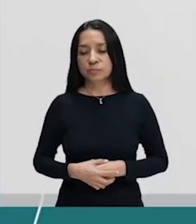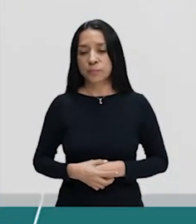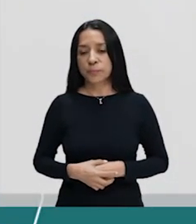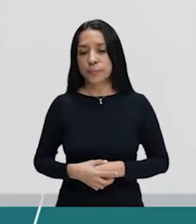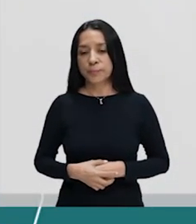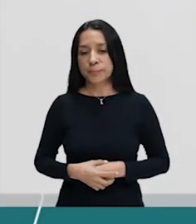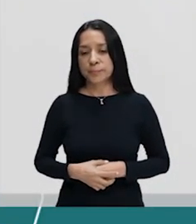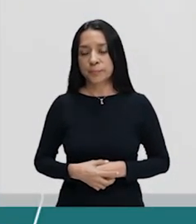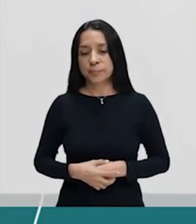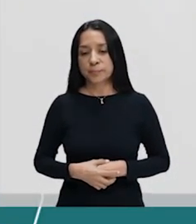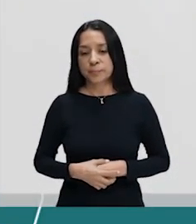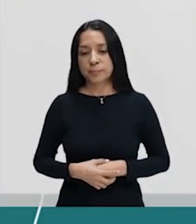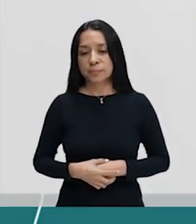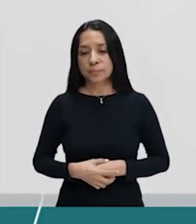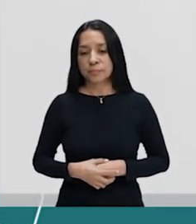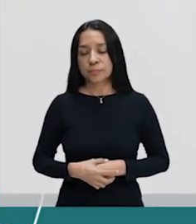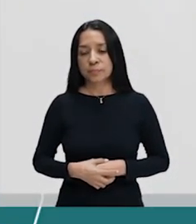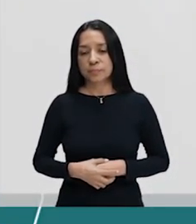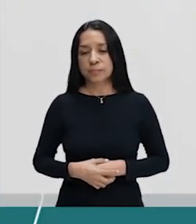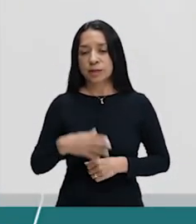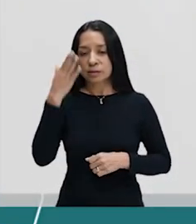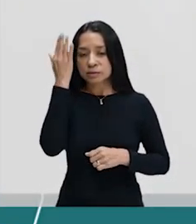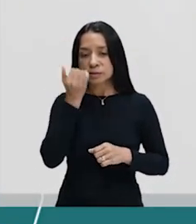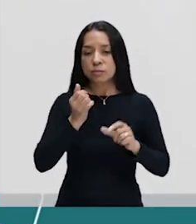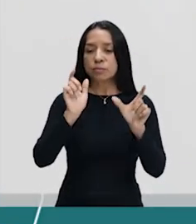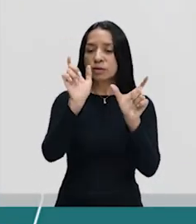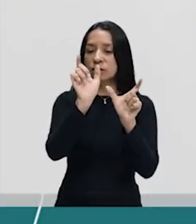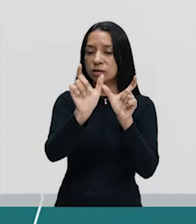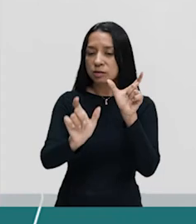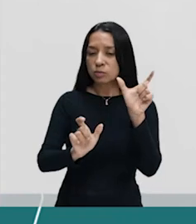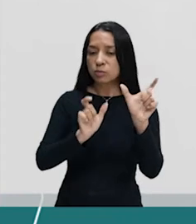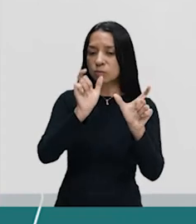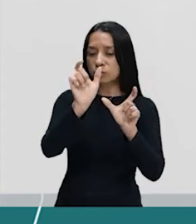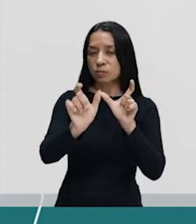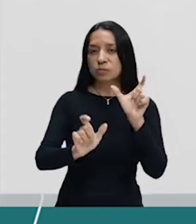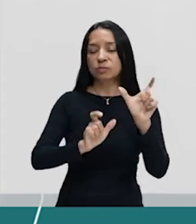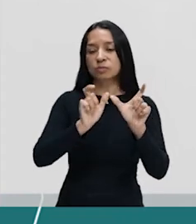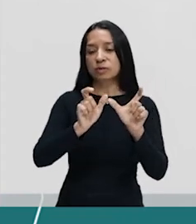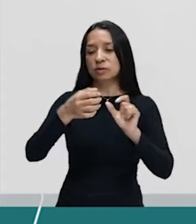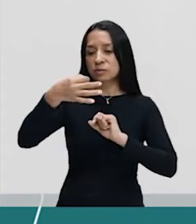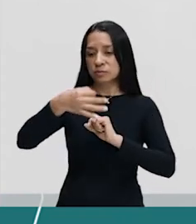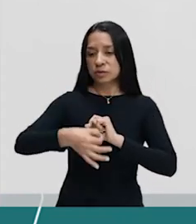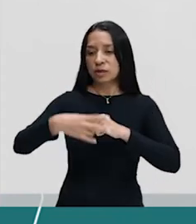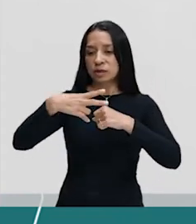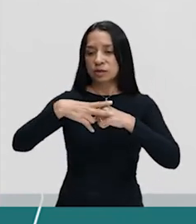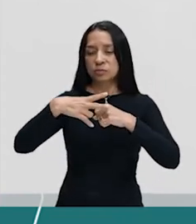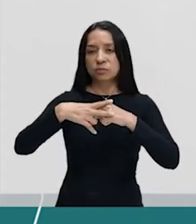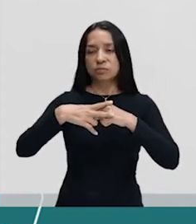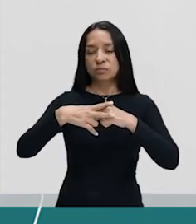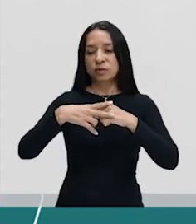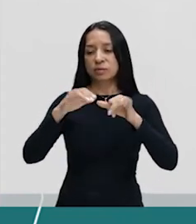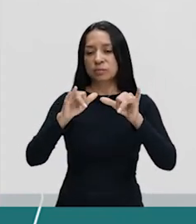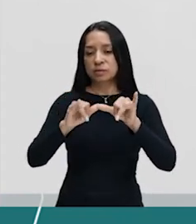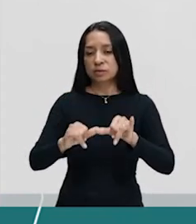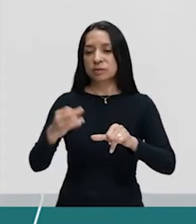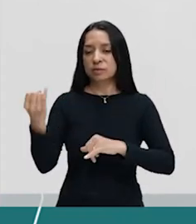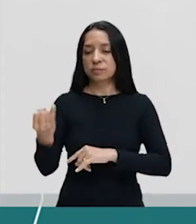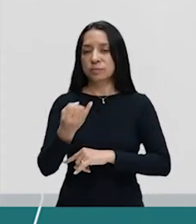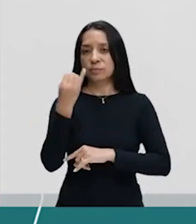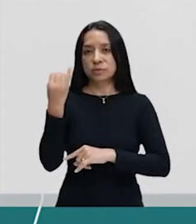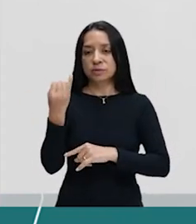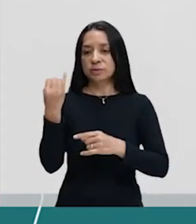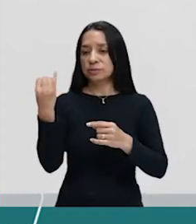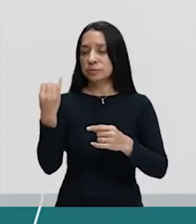adiante. Saber a conjugação correta do verbo estar é importante para não cometer